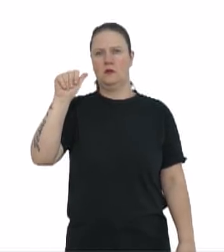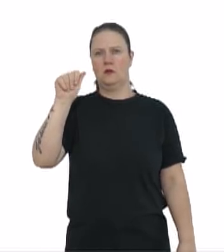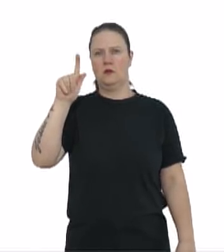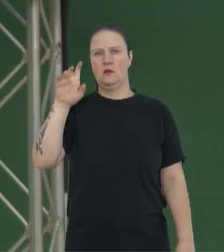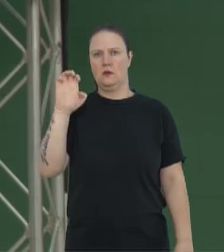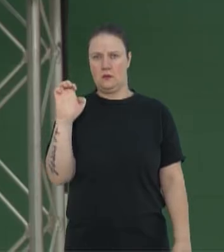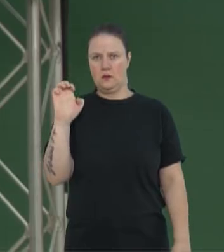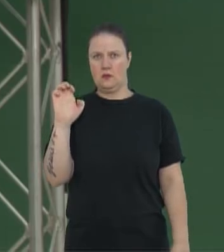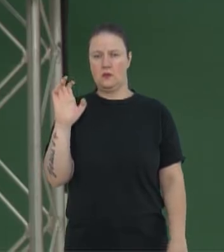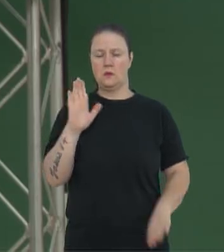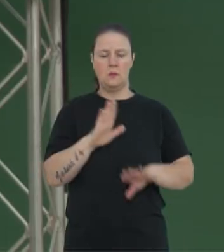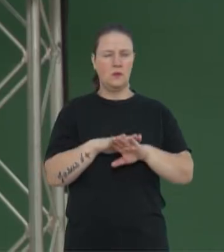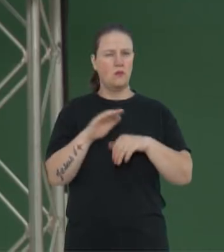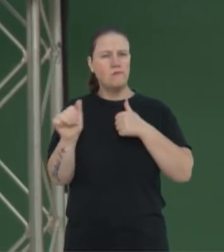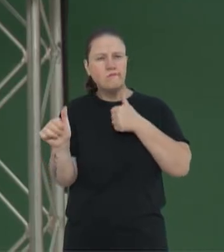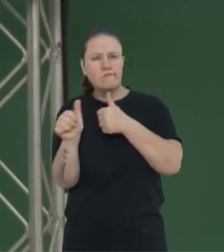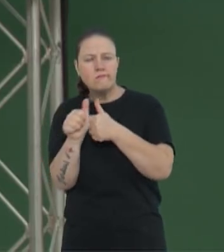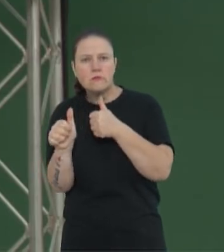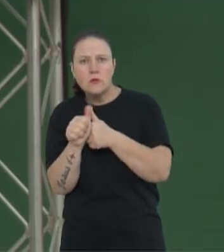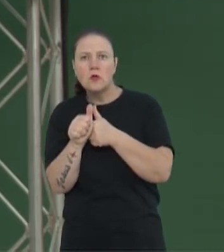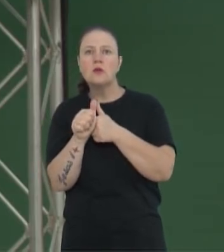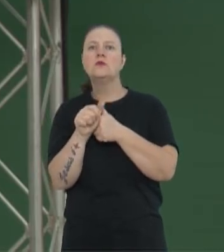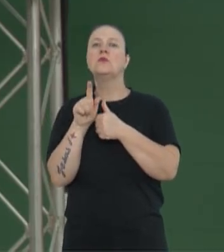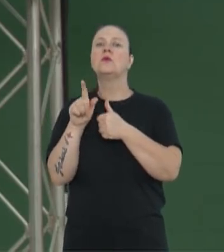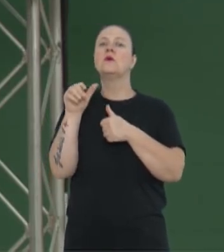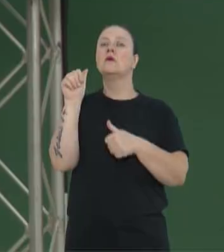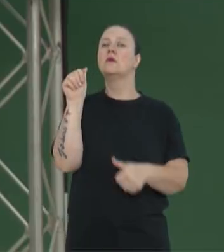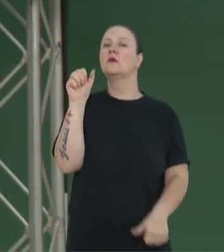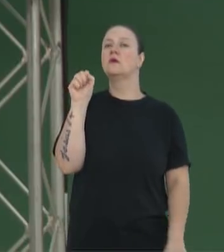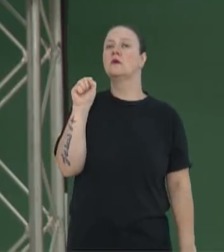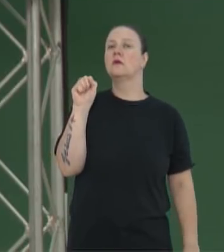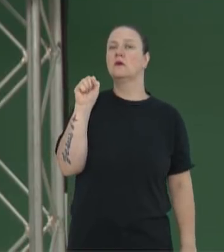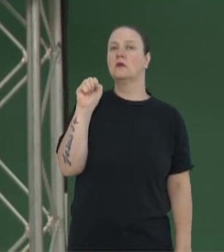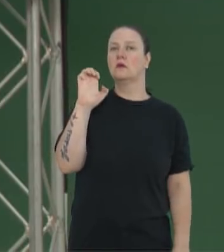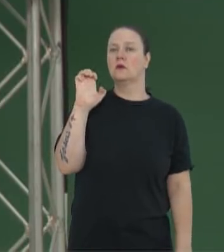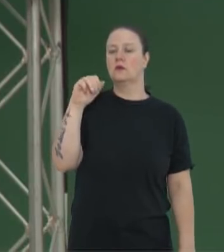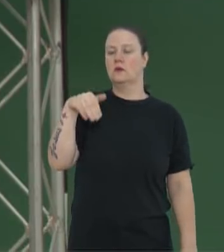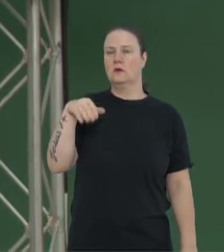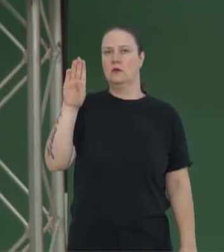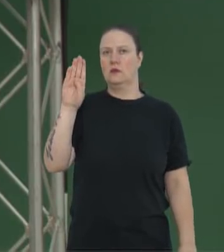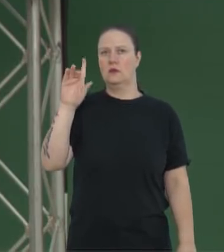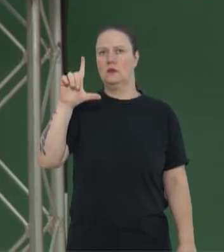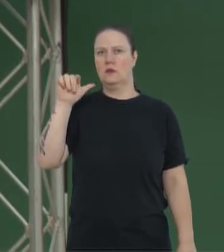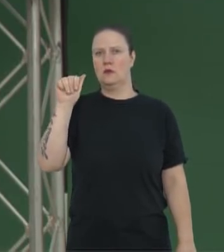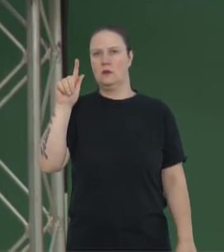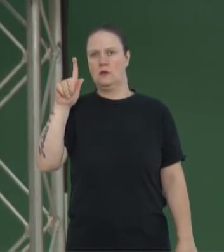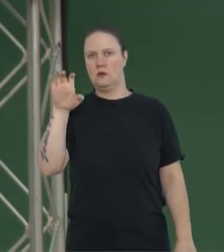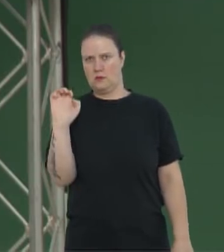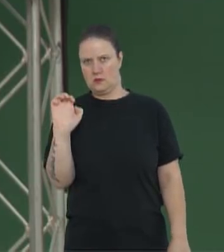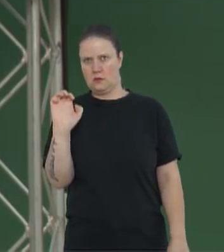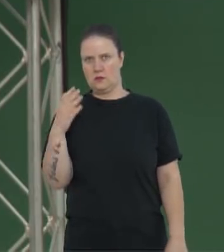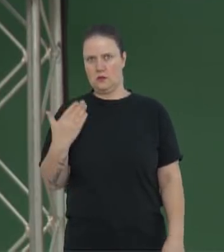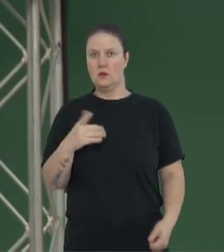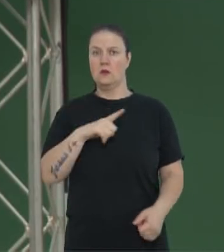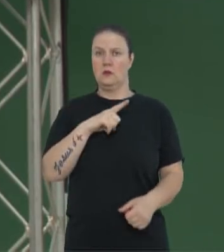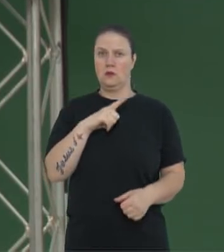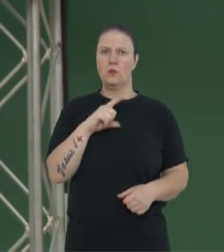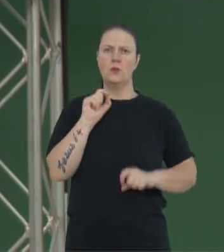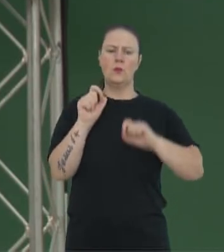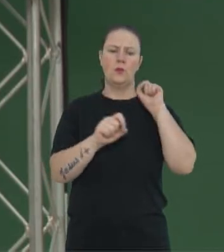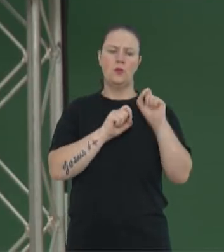gente vai trabalhar aqui é a assemblagem. Por quê? Os ready-made nem sempre eles são uma união de